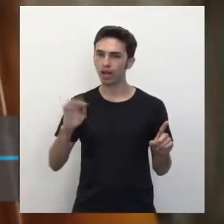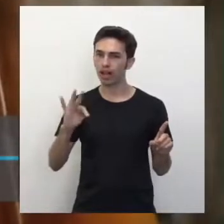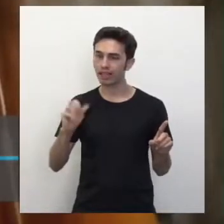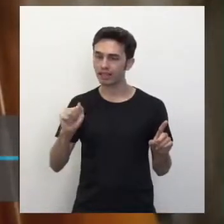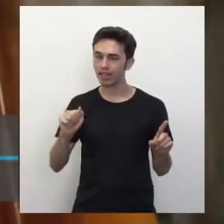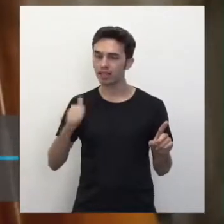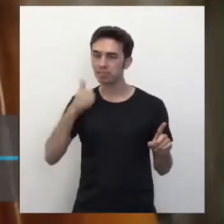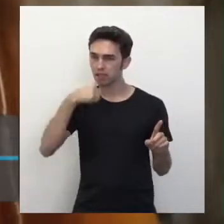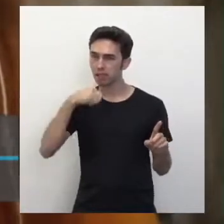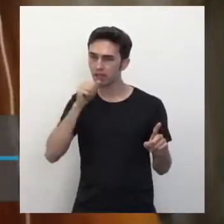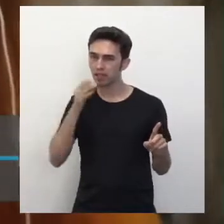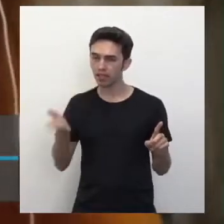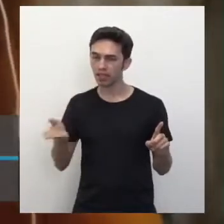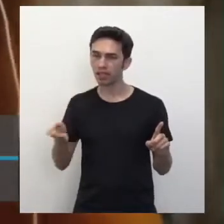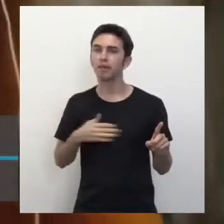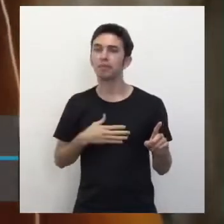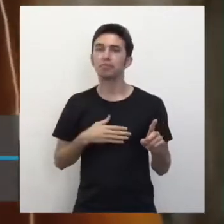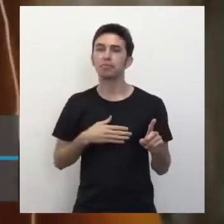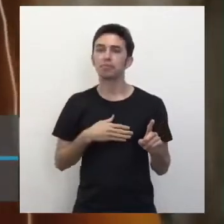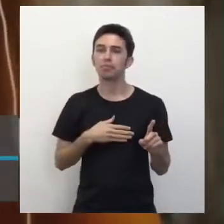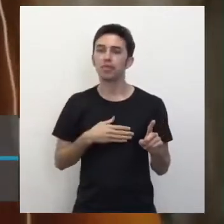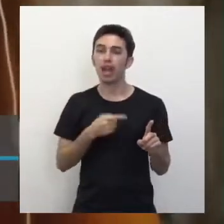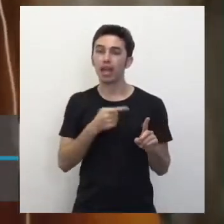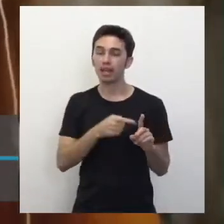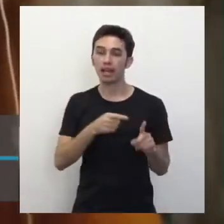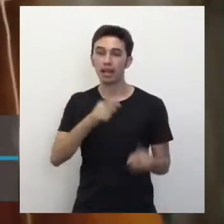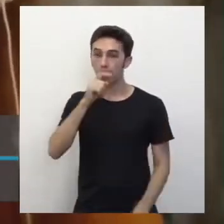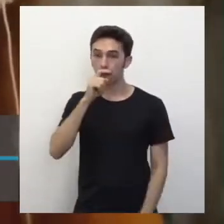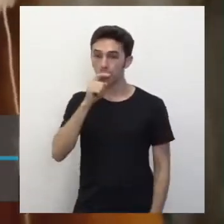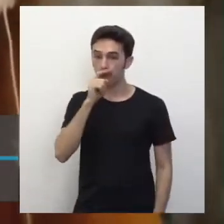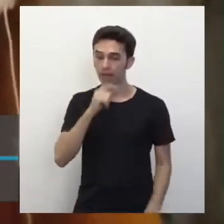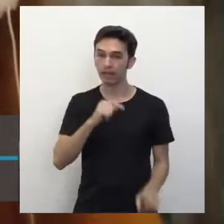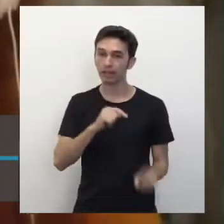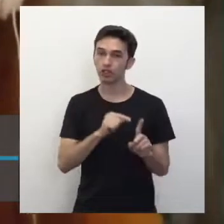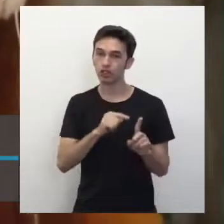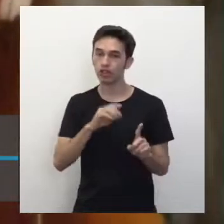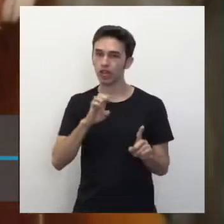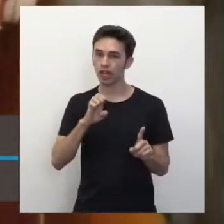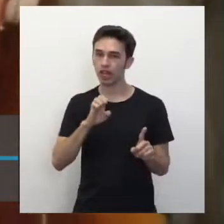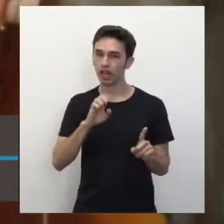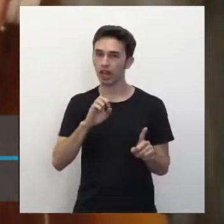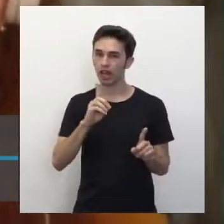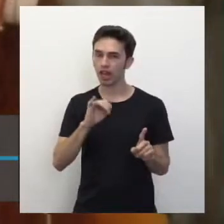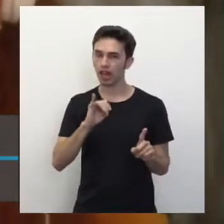e Édipo, o pai de Édipo recebe